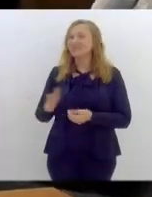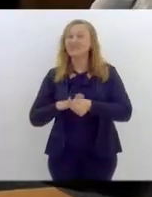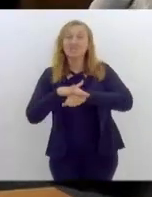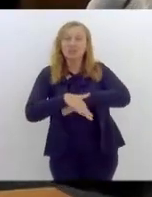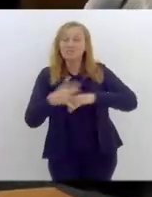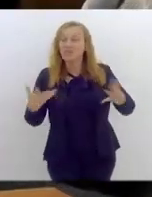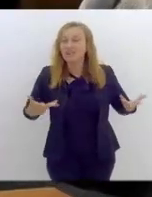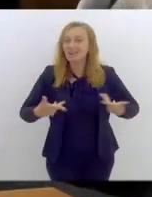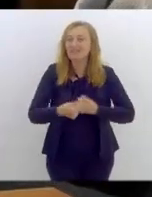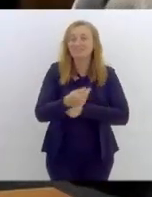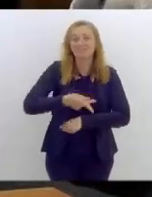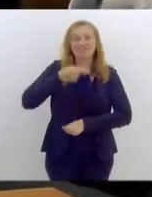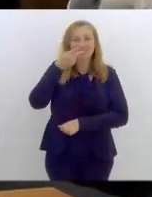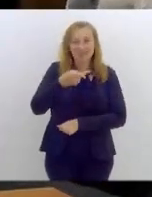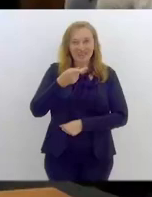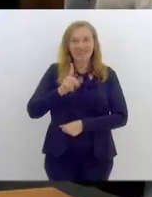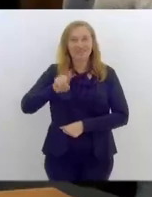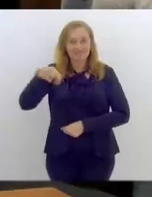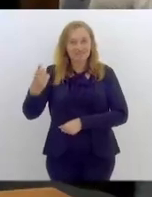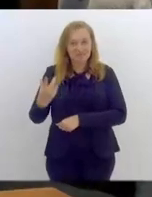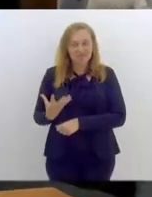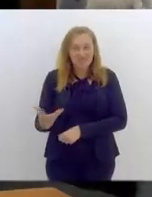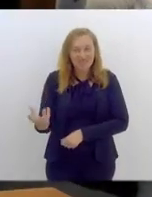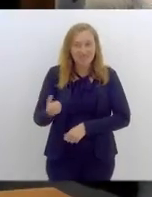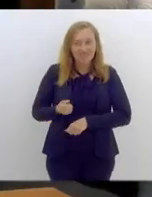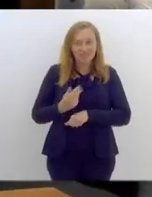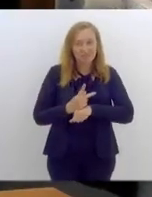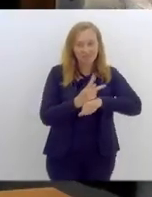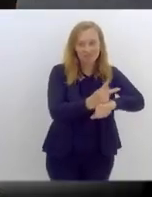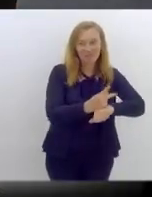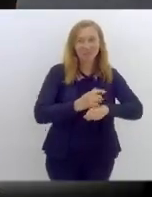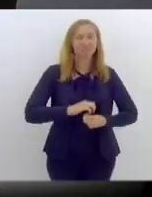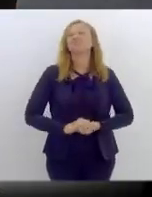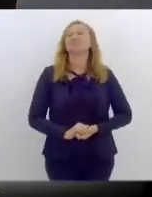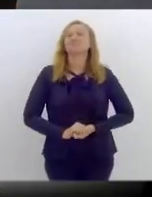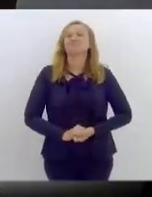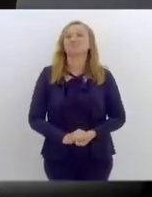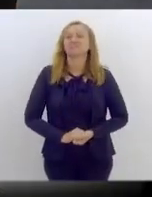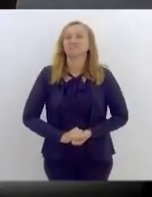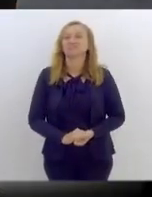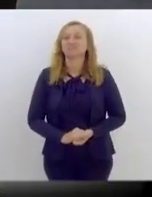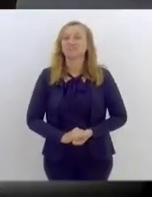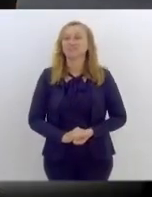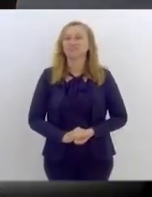noite para fazer uma fala após o recebimento do prêmio.